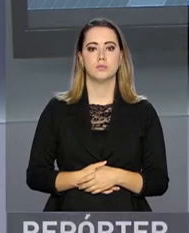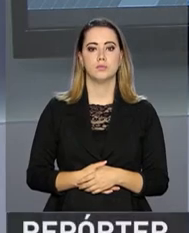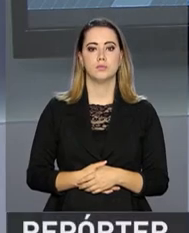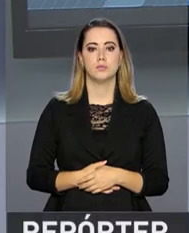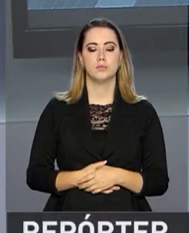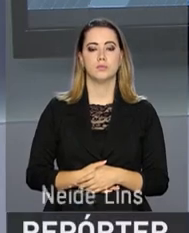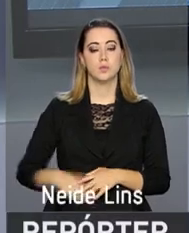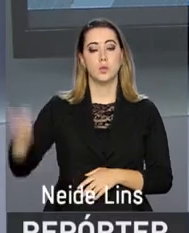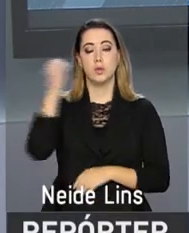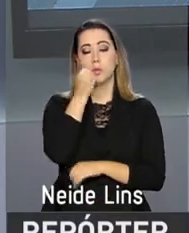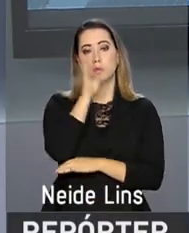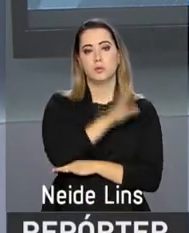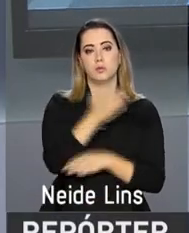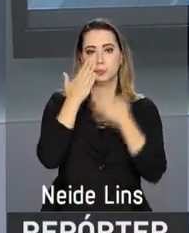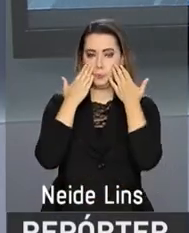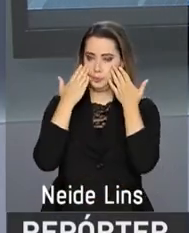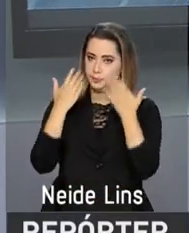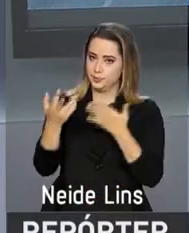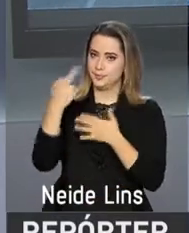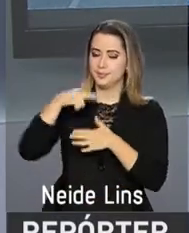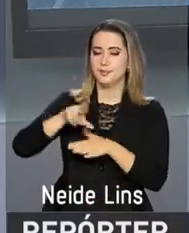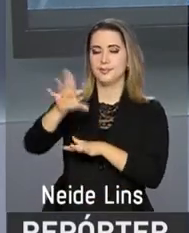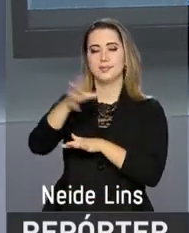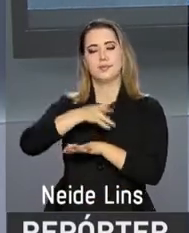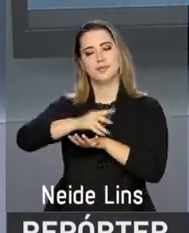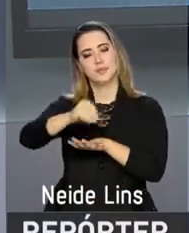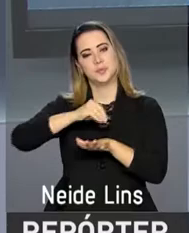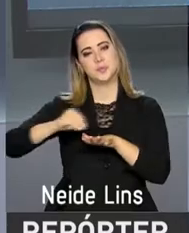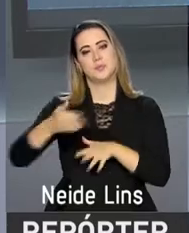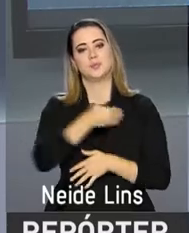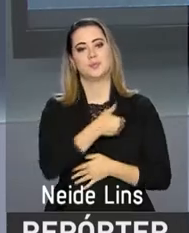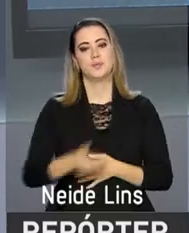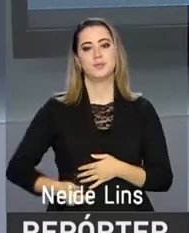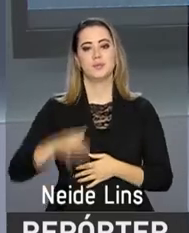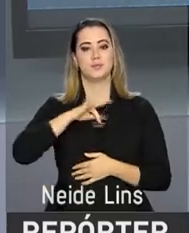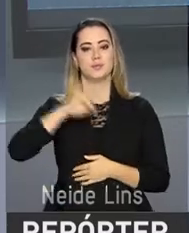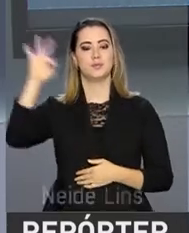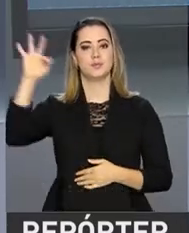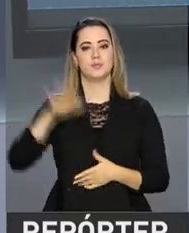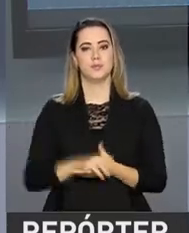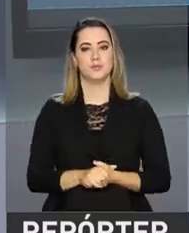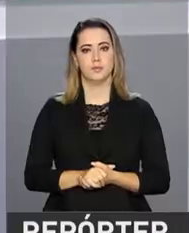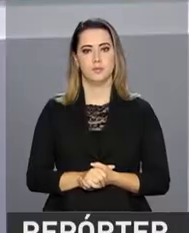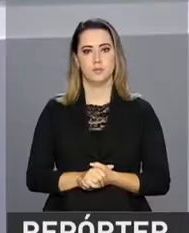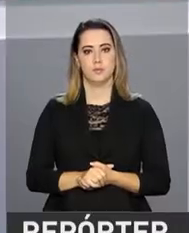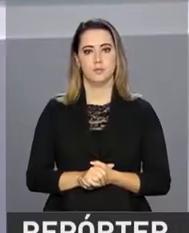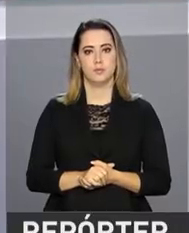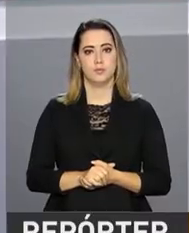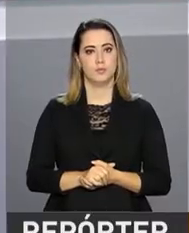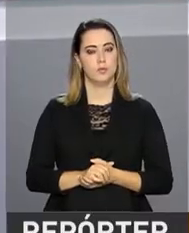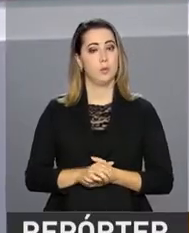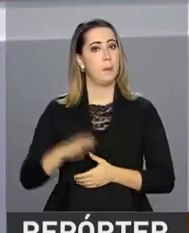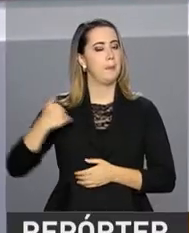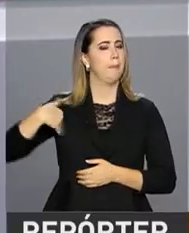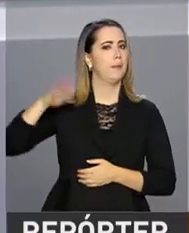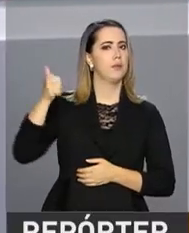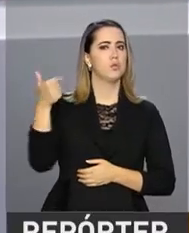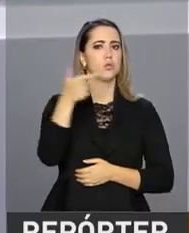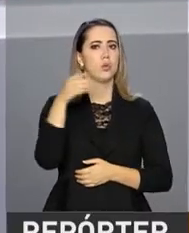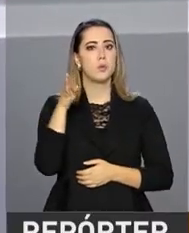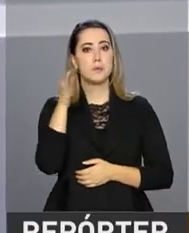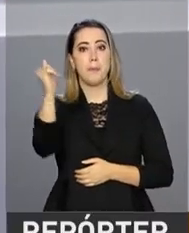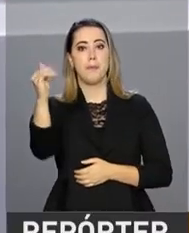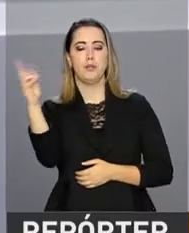olá boa tarde estamos de volta com o repórter nbr as notícias do governo federal mais de 12 bilhões